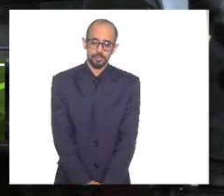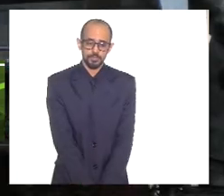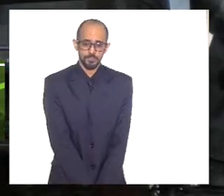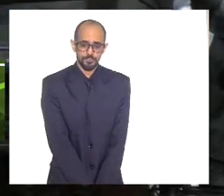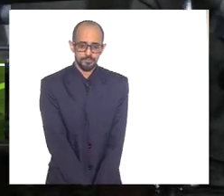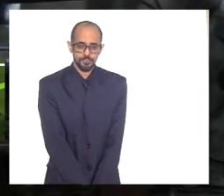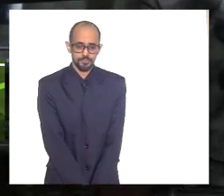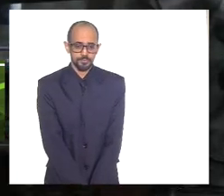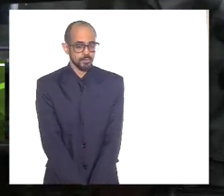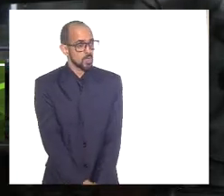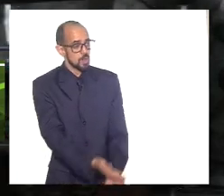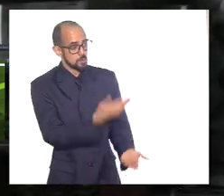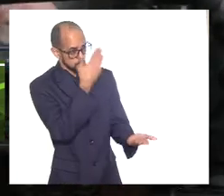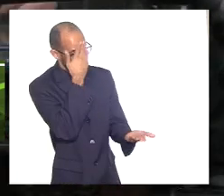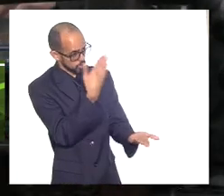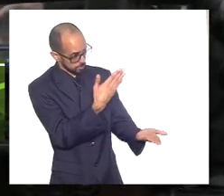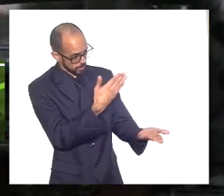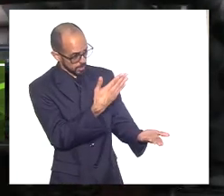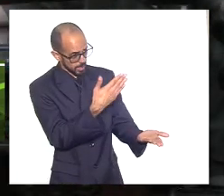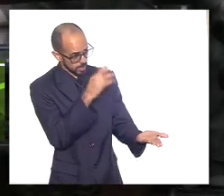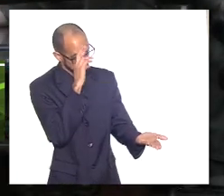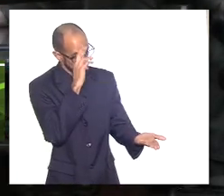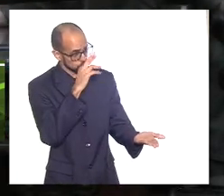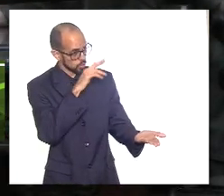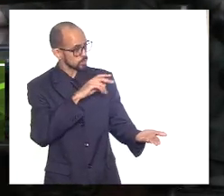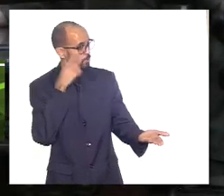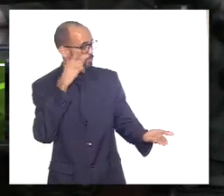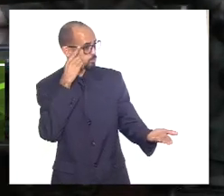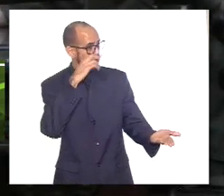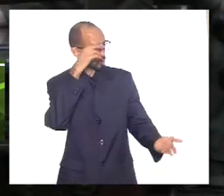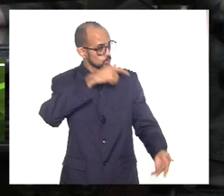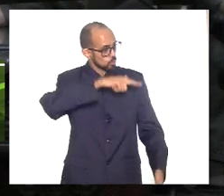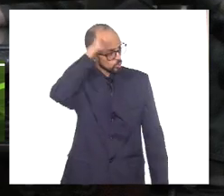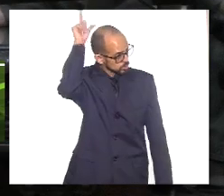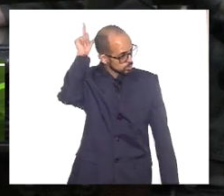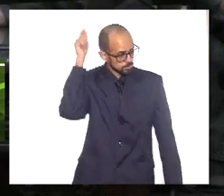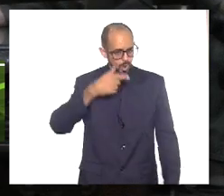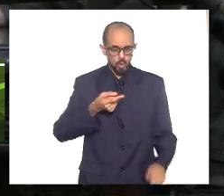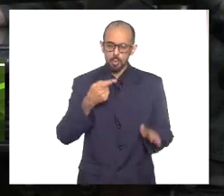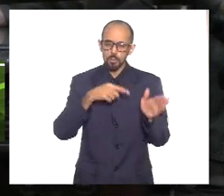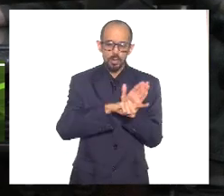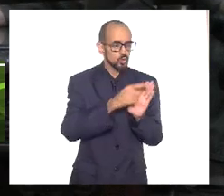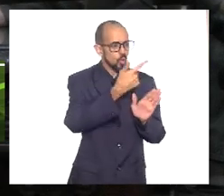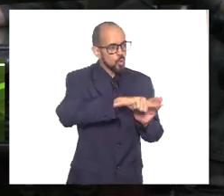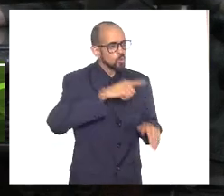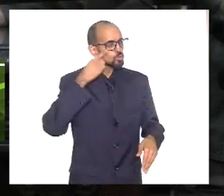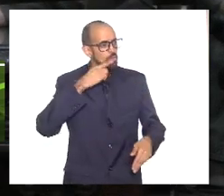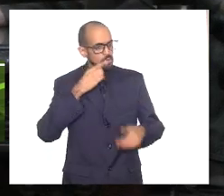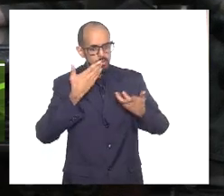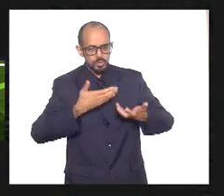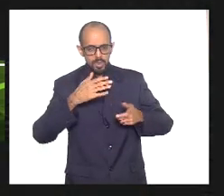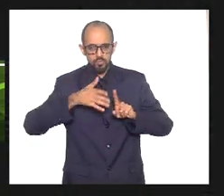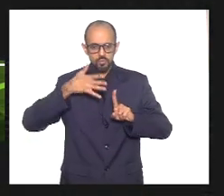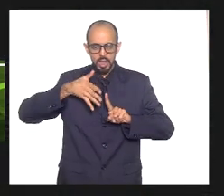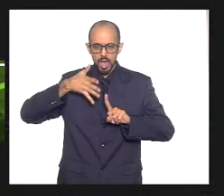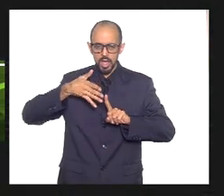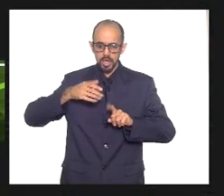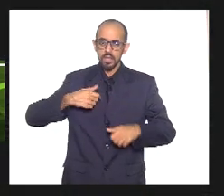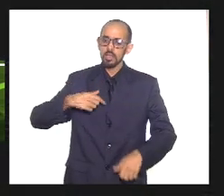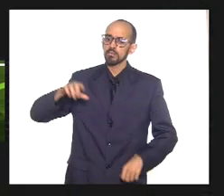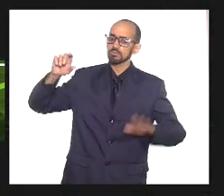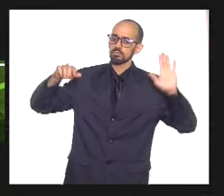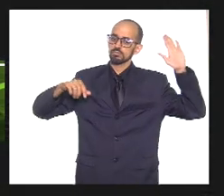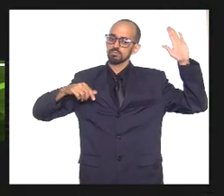Obrigado, nobre deputado Luiz Paulo. Mais algum deputado queira fazer o uso da palavra?